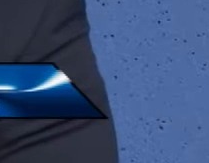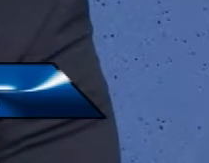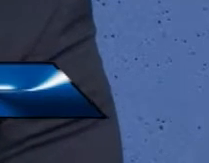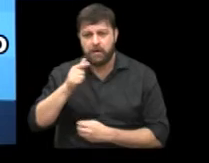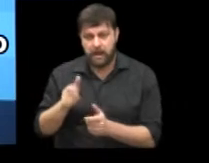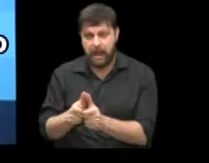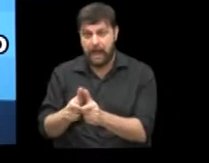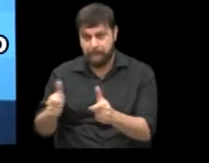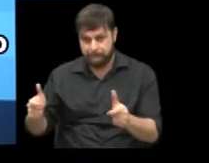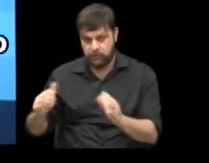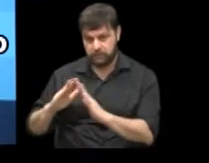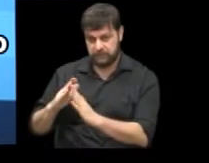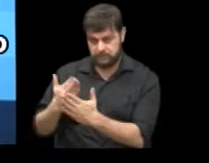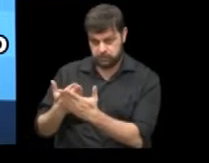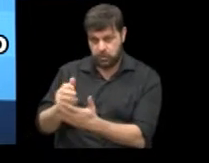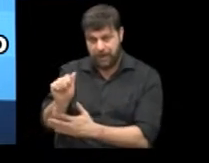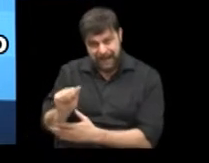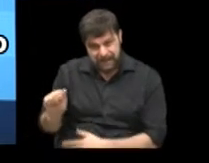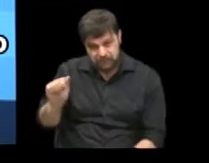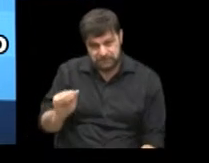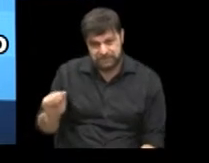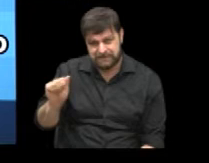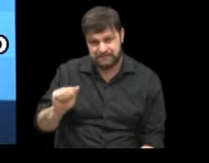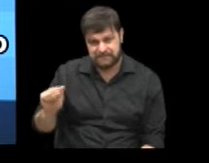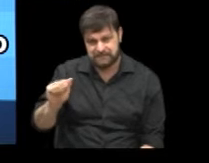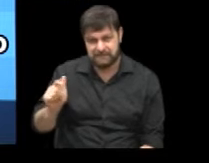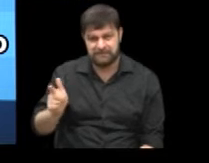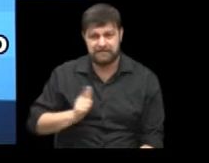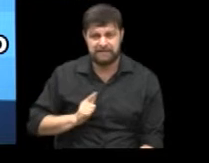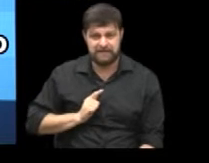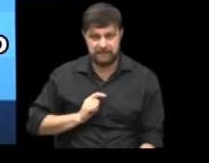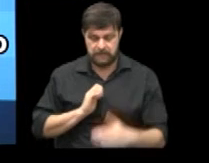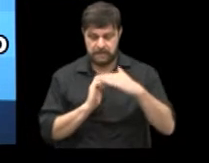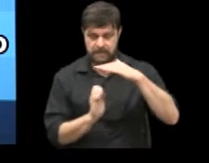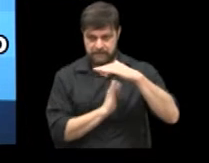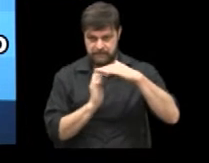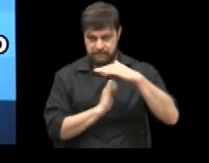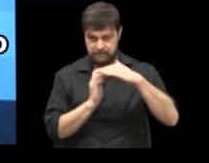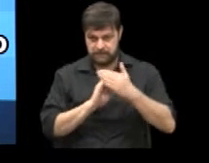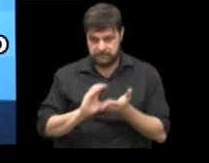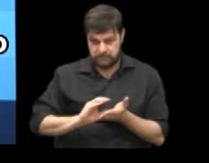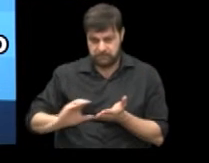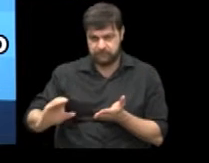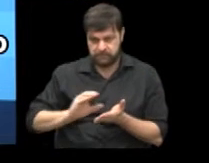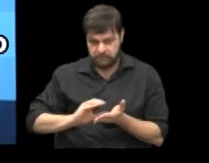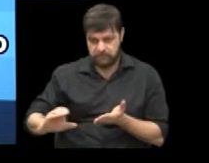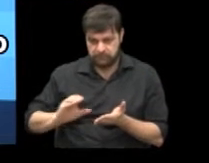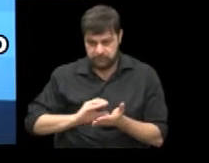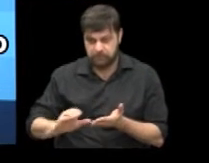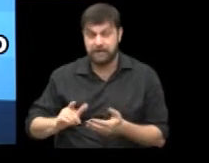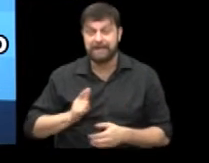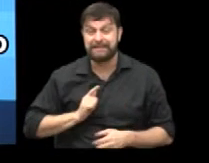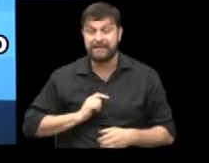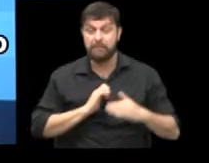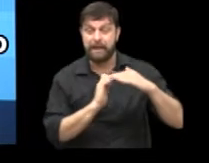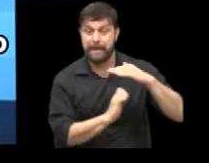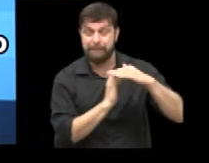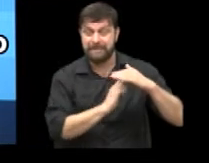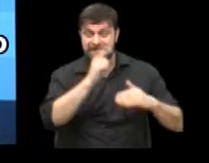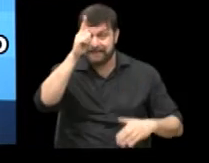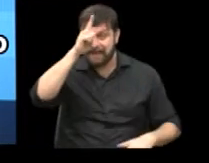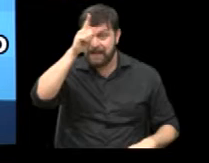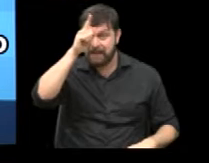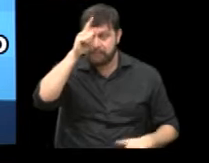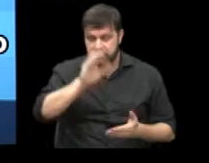pestalozzi para se manter a instituição conta com recursos oriundos de empresas parceiras além de doações da sociedade